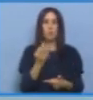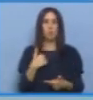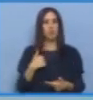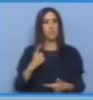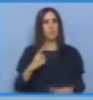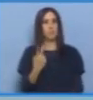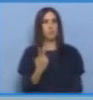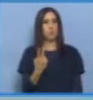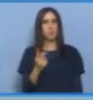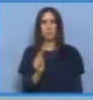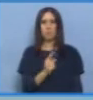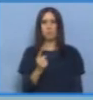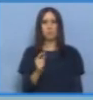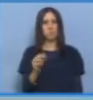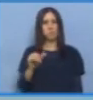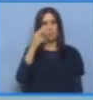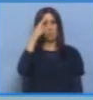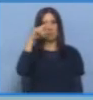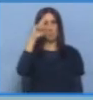2 vezes, por um mês, em Moçambique.